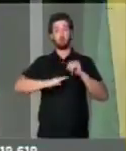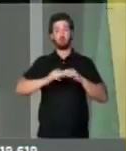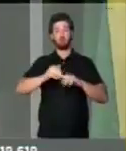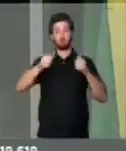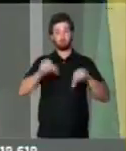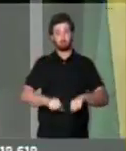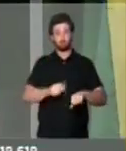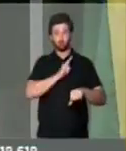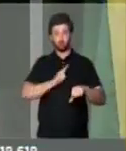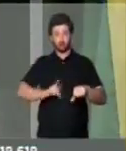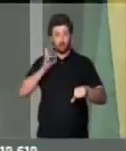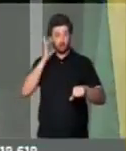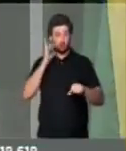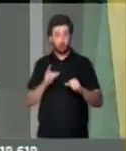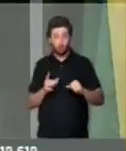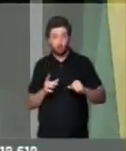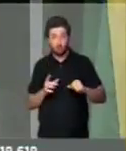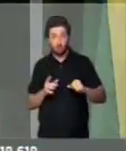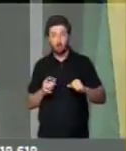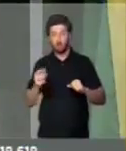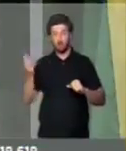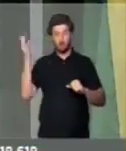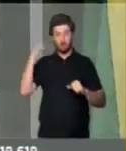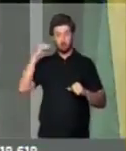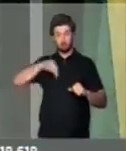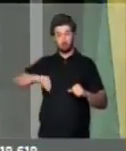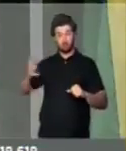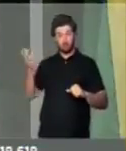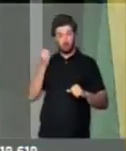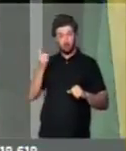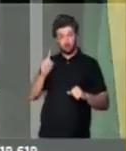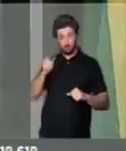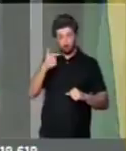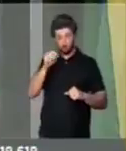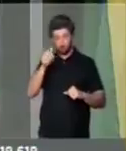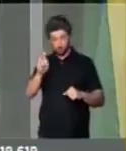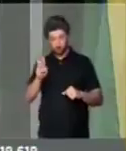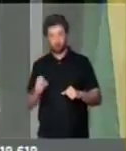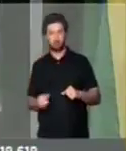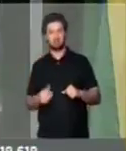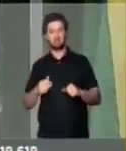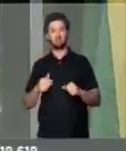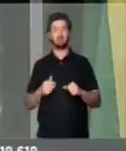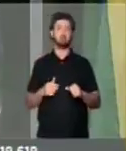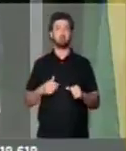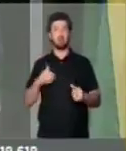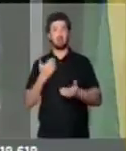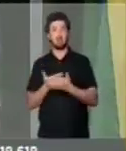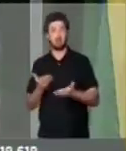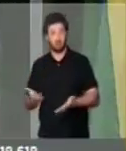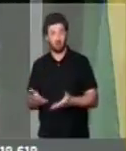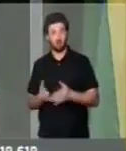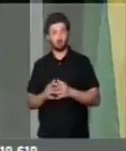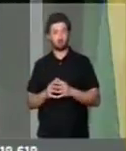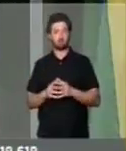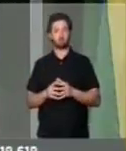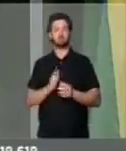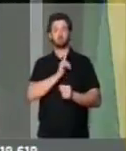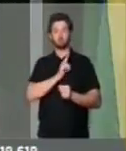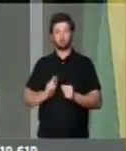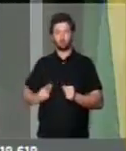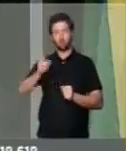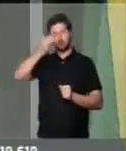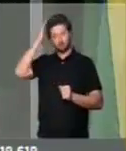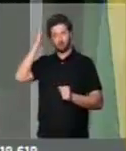governo Dilma Rousseff, que não receberam durante o ano de 2015 e até agora, o nosso